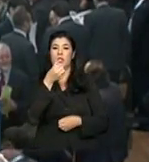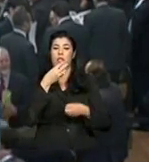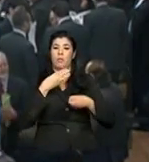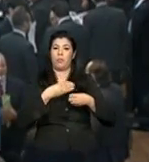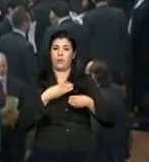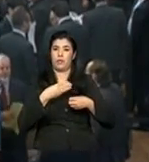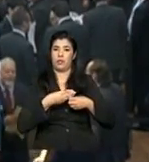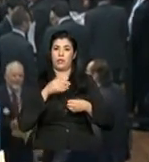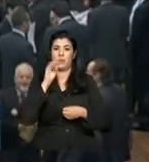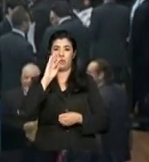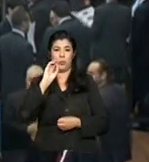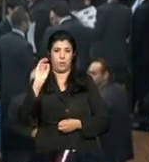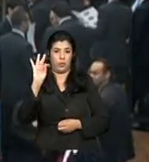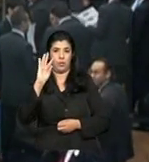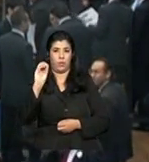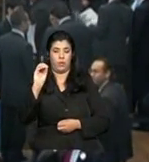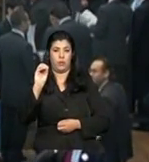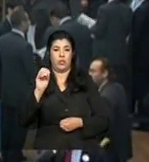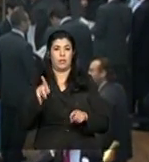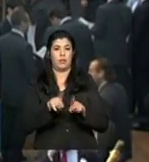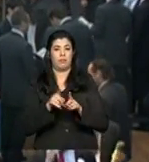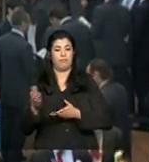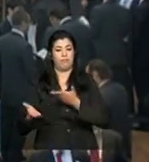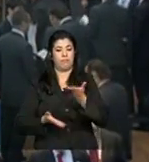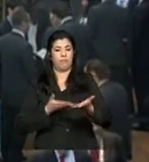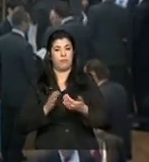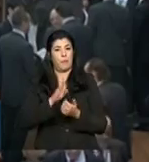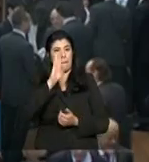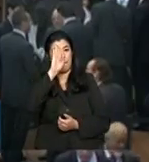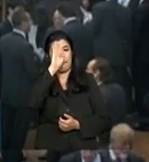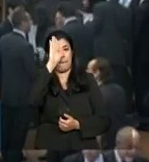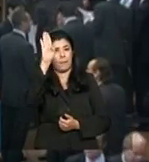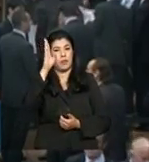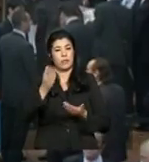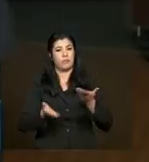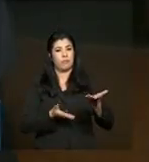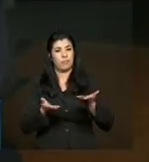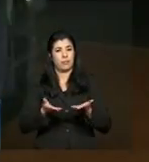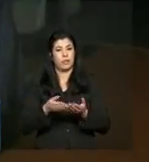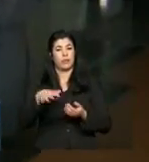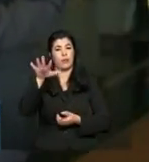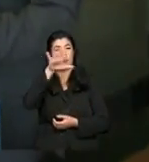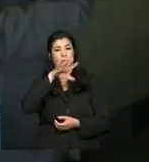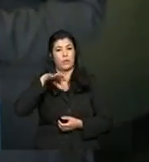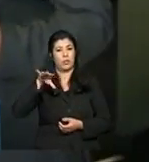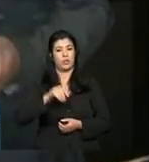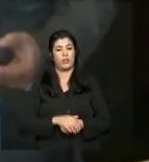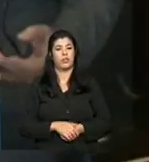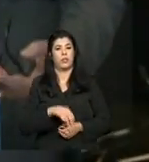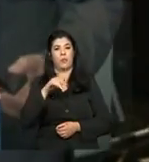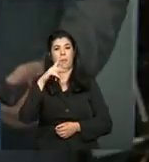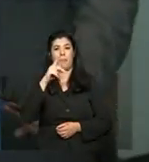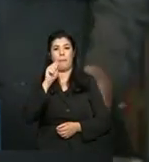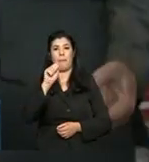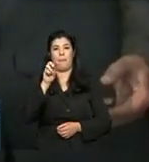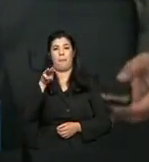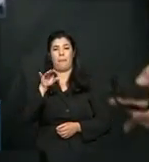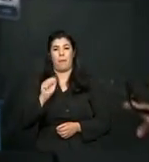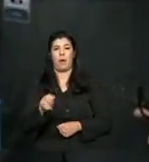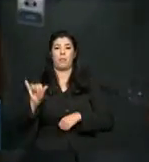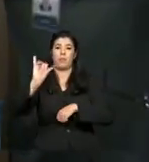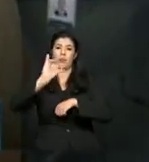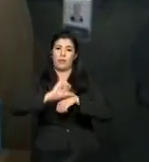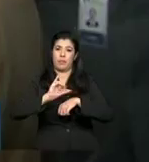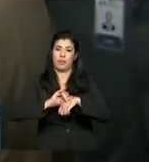Tocantins e vão atender principalmente a região de Palmas, a capital